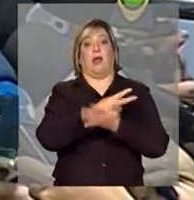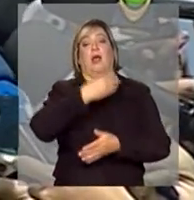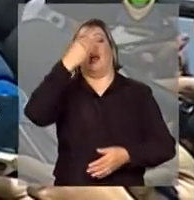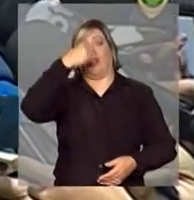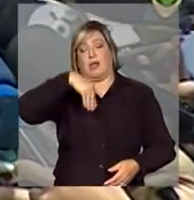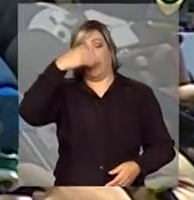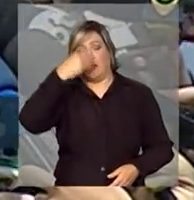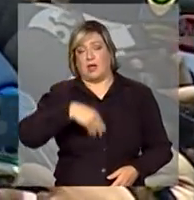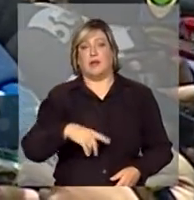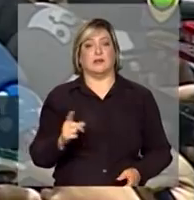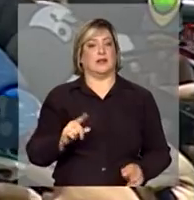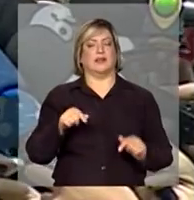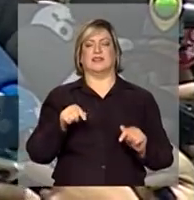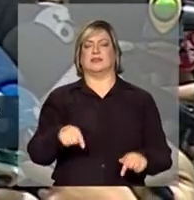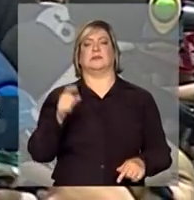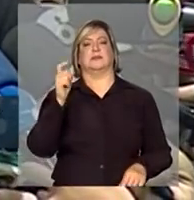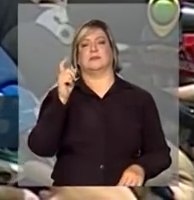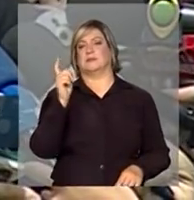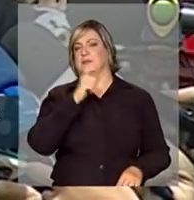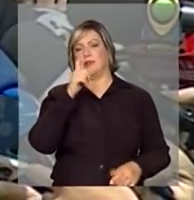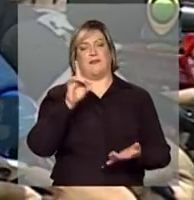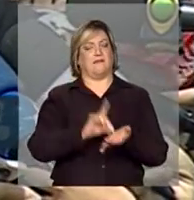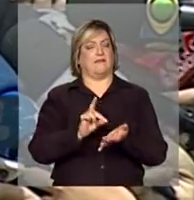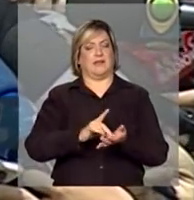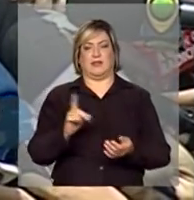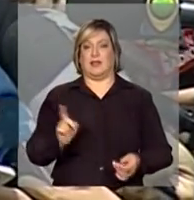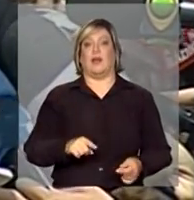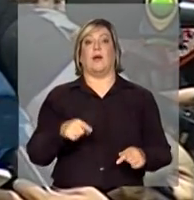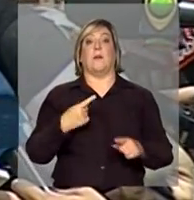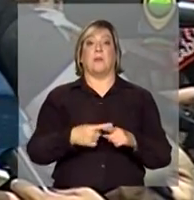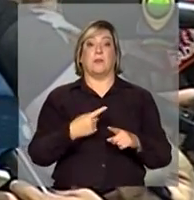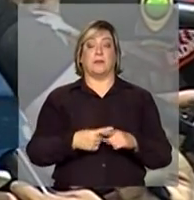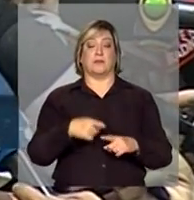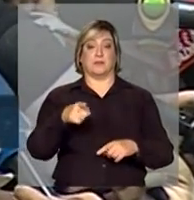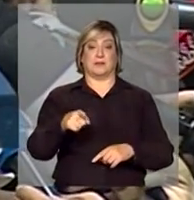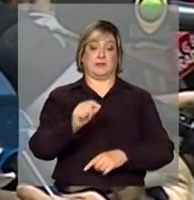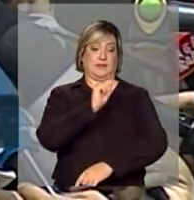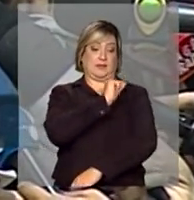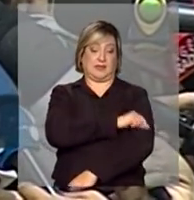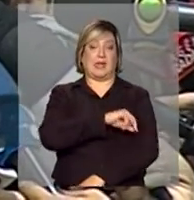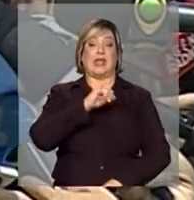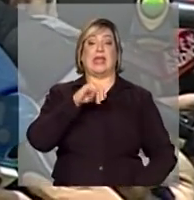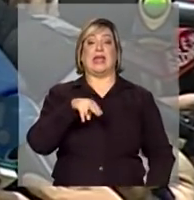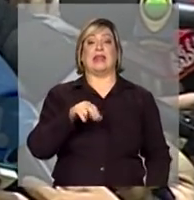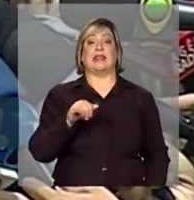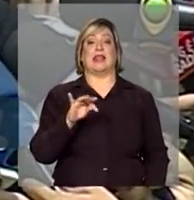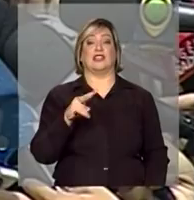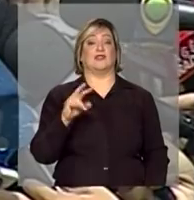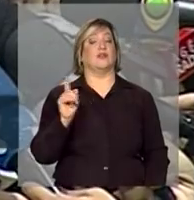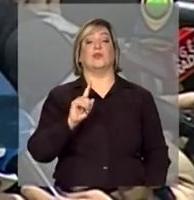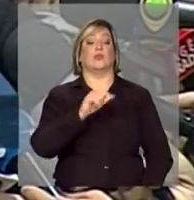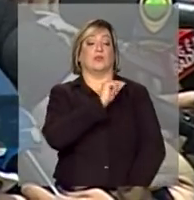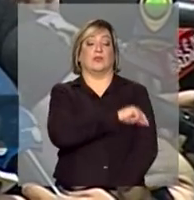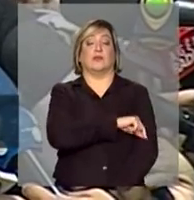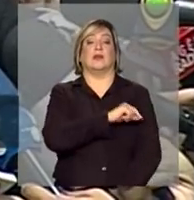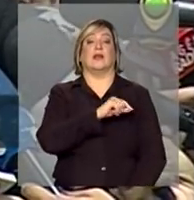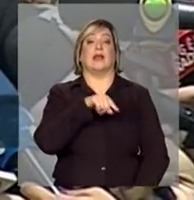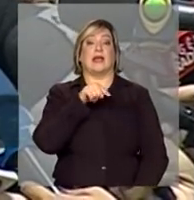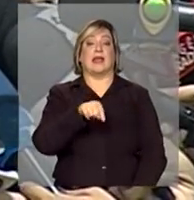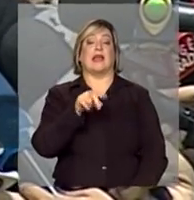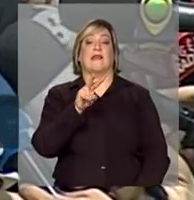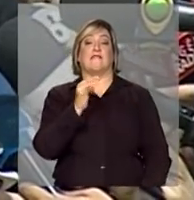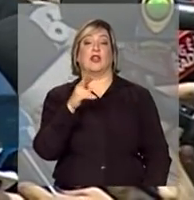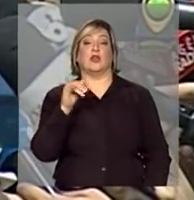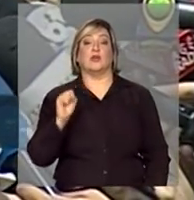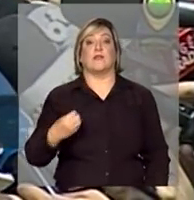Esse é um mito, é uma informação incorreta. A vacina é feita por um vírus inativado, não é um vírus vivo. Ou seja, a vacina não causa